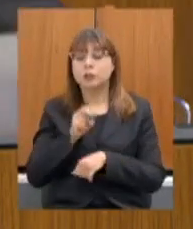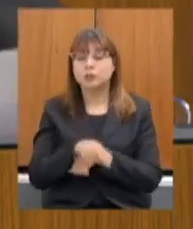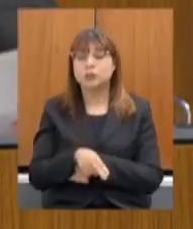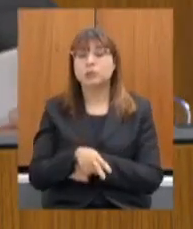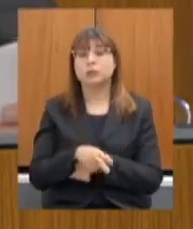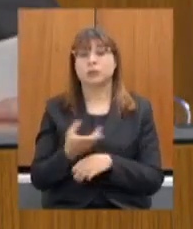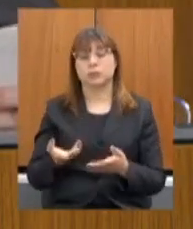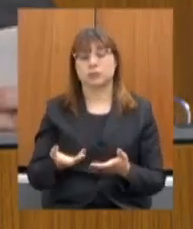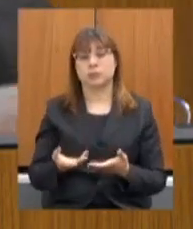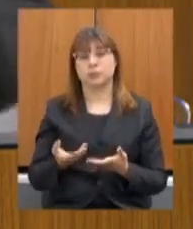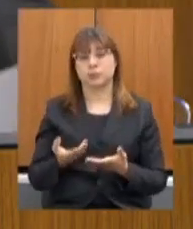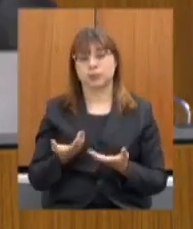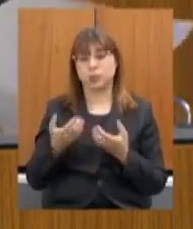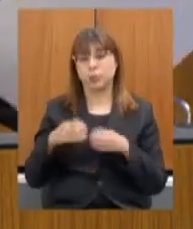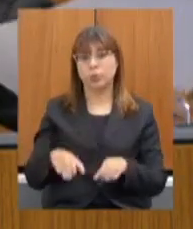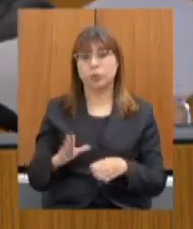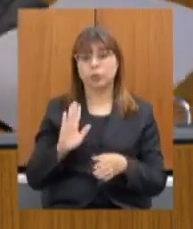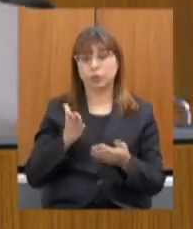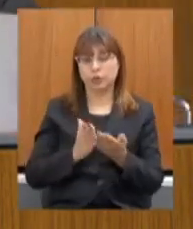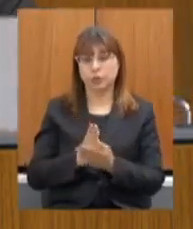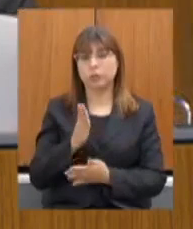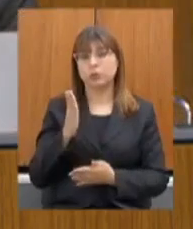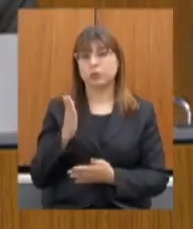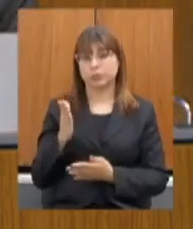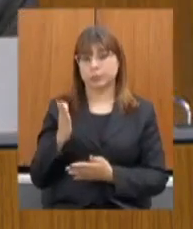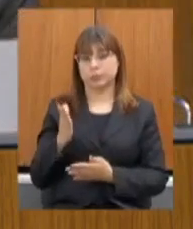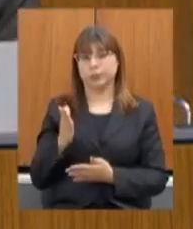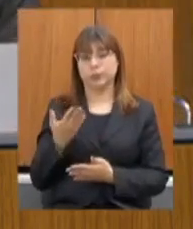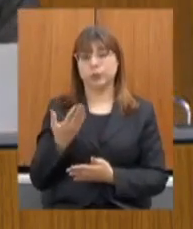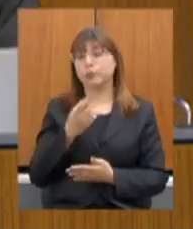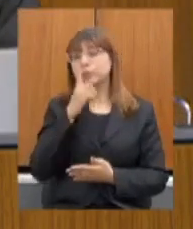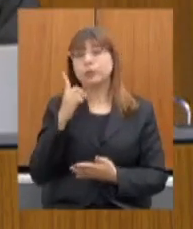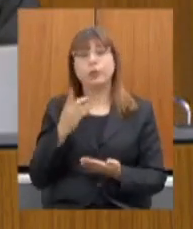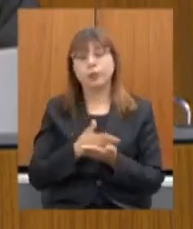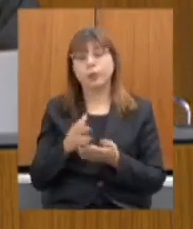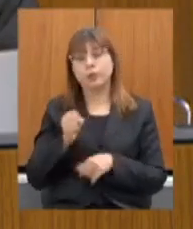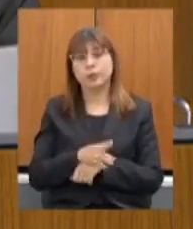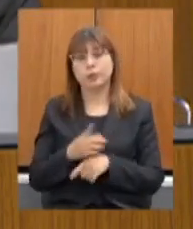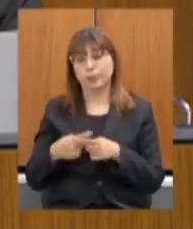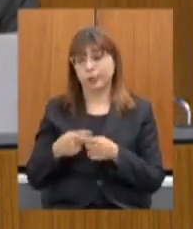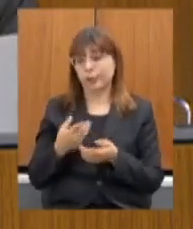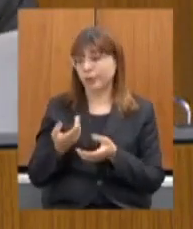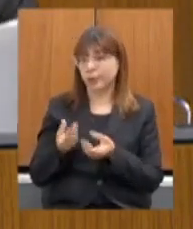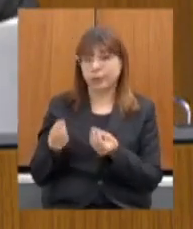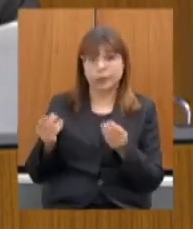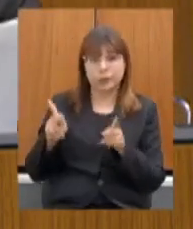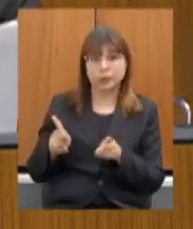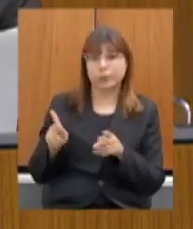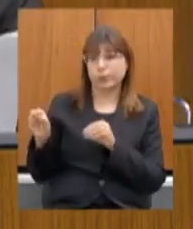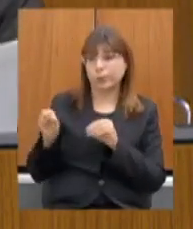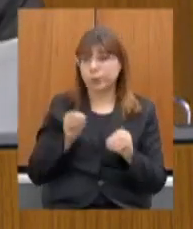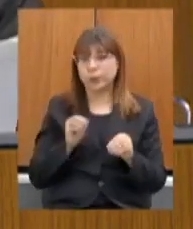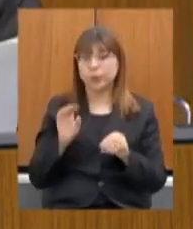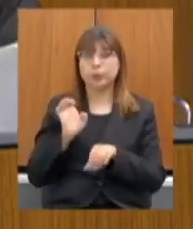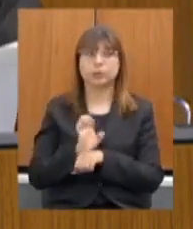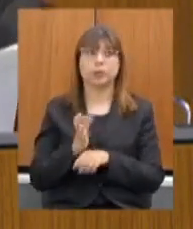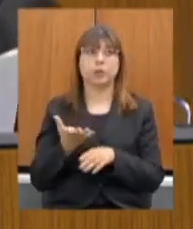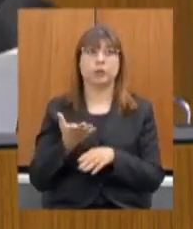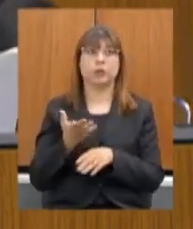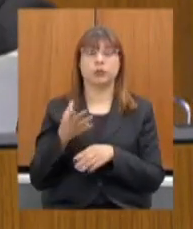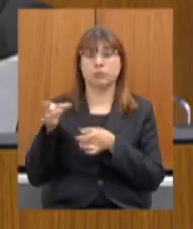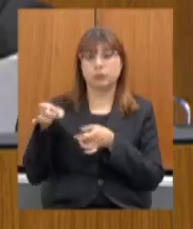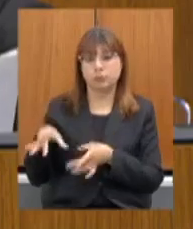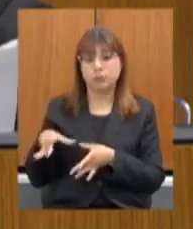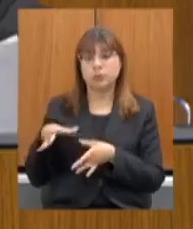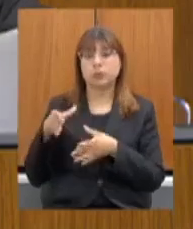eles tantos esperam. Muitos deles saíram de empregos, mudaram de Estado, ou seja, tem todo um